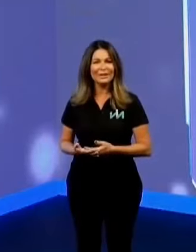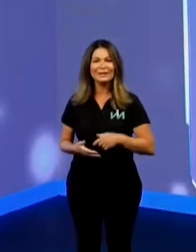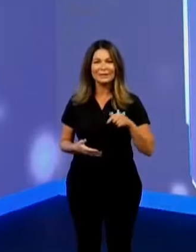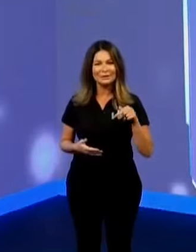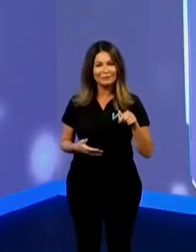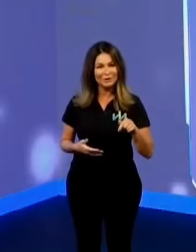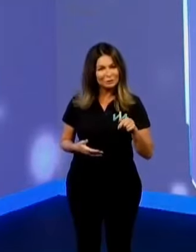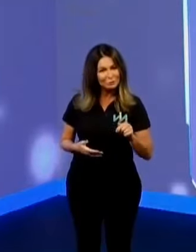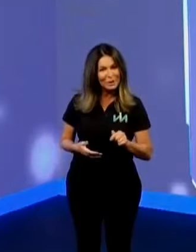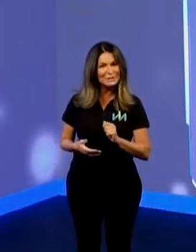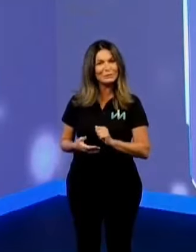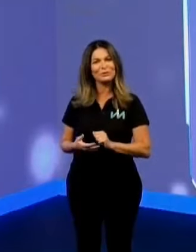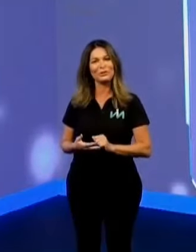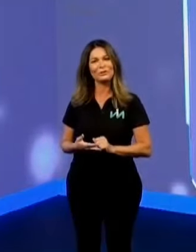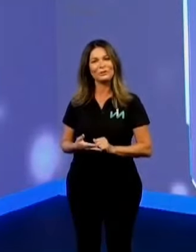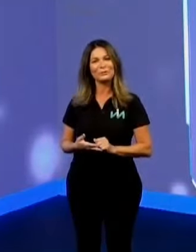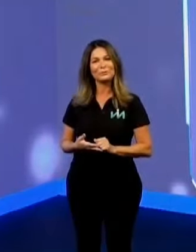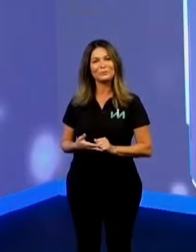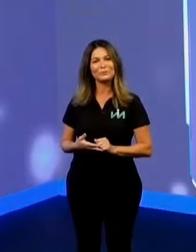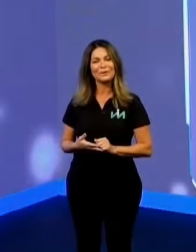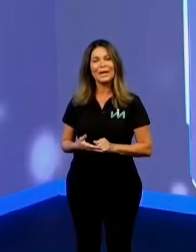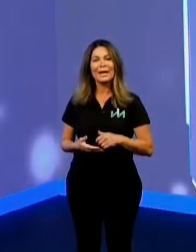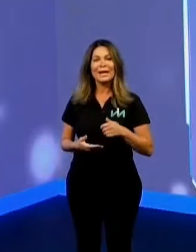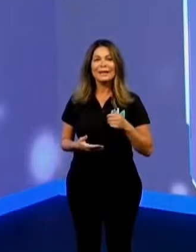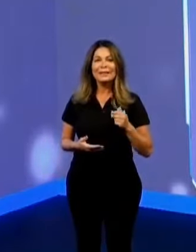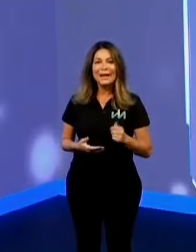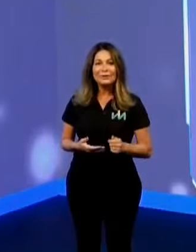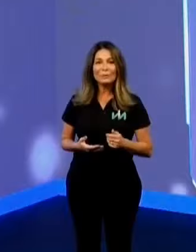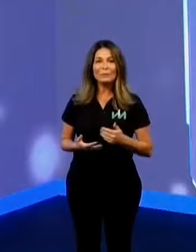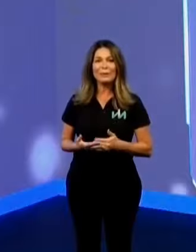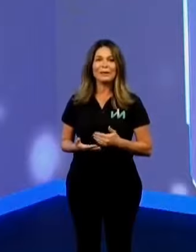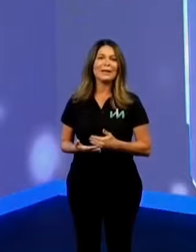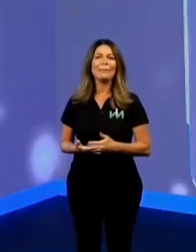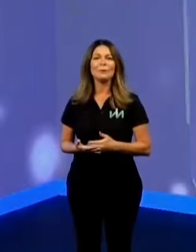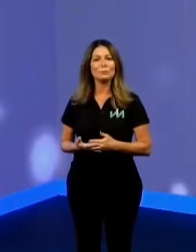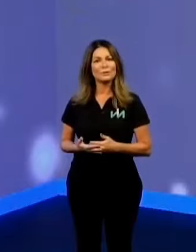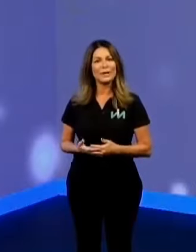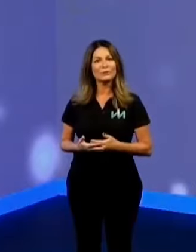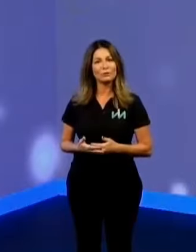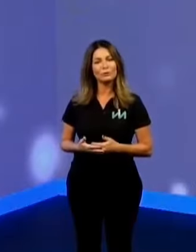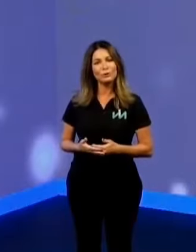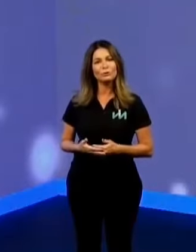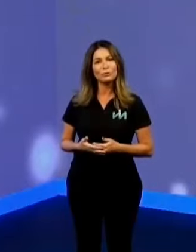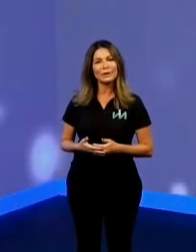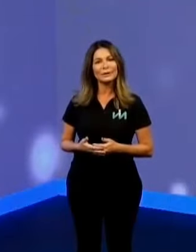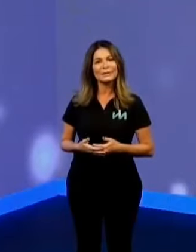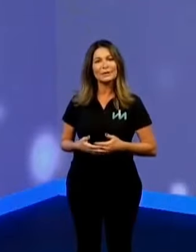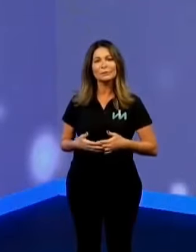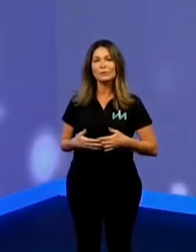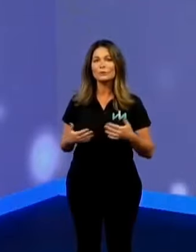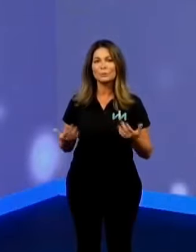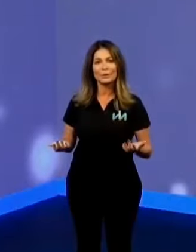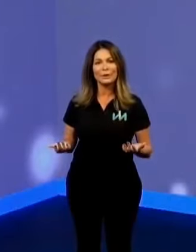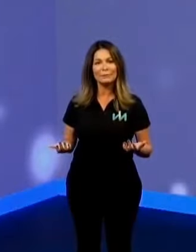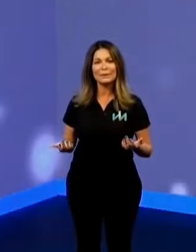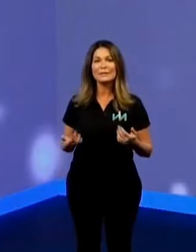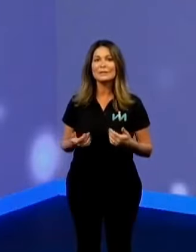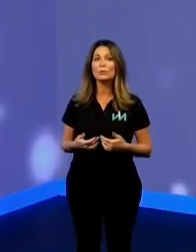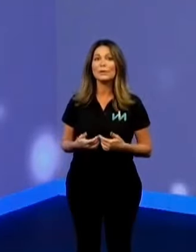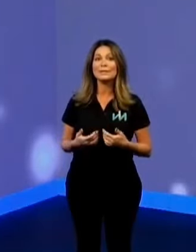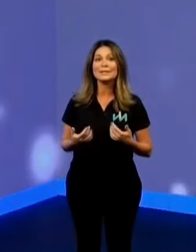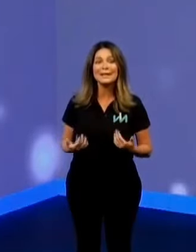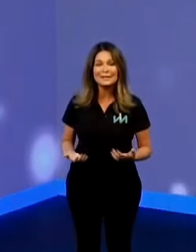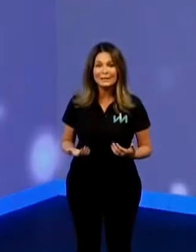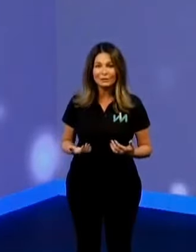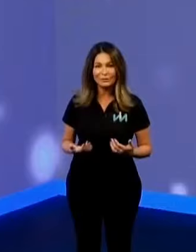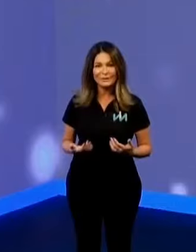trainees entrando na via nos próximos dias. Desde a primeira etapa do processo de funil de contratação, o nosso programa nasceu